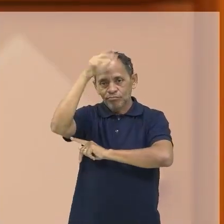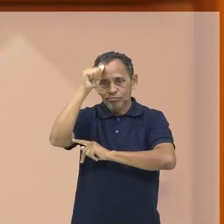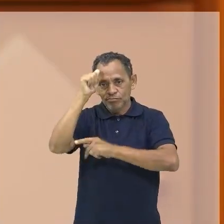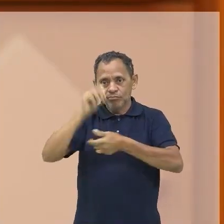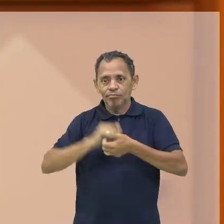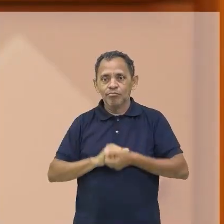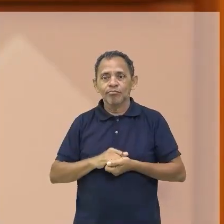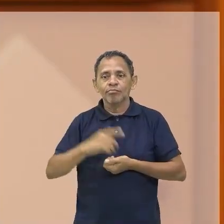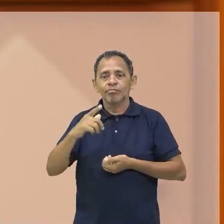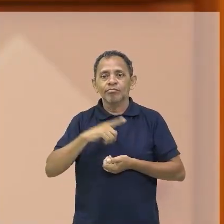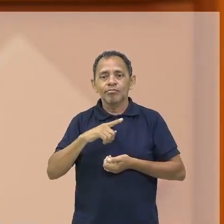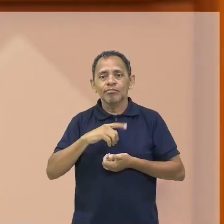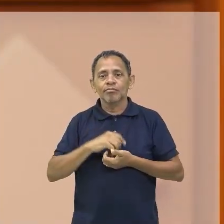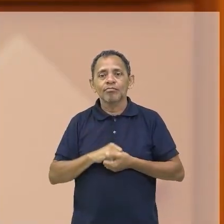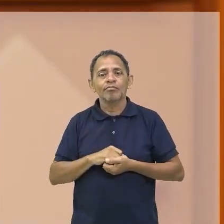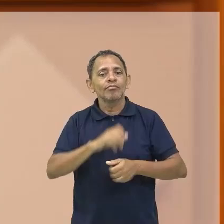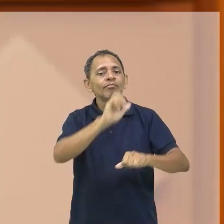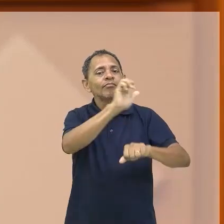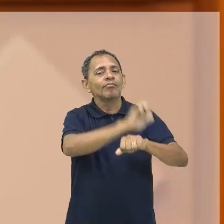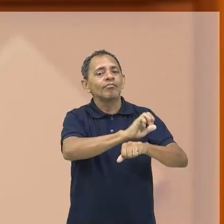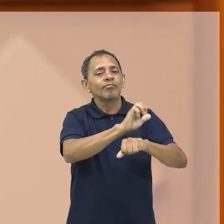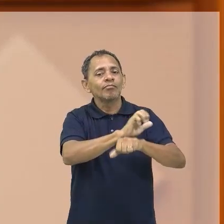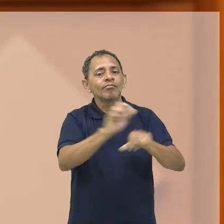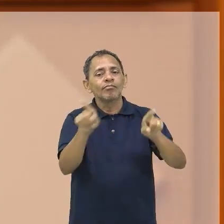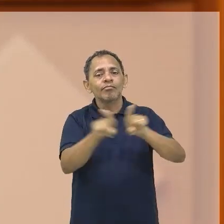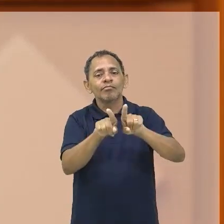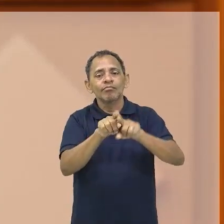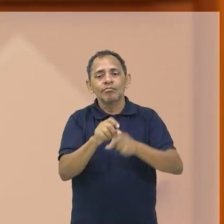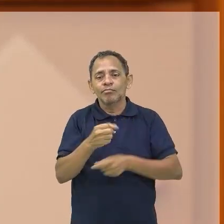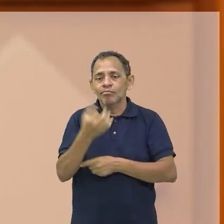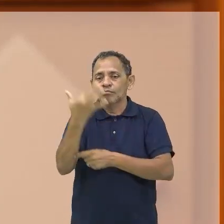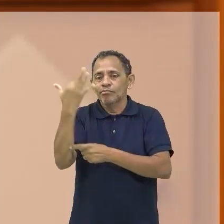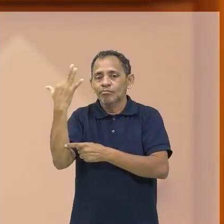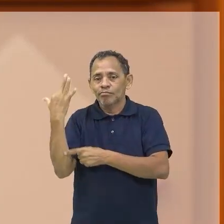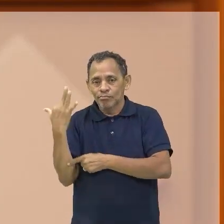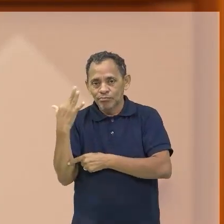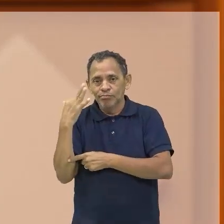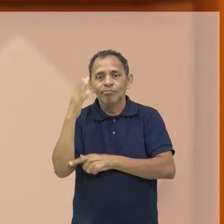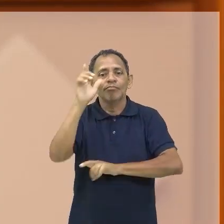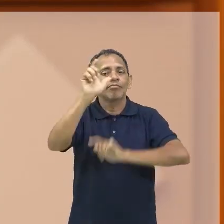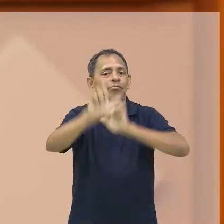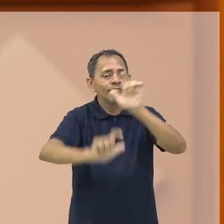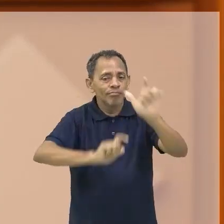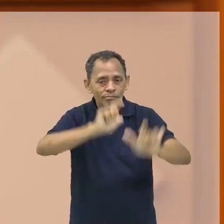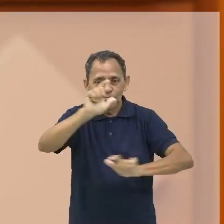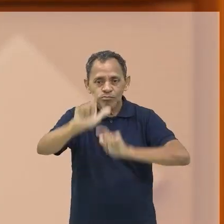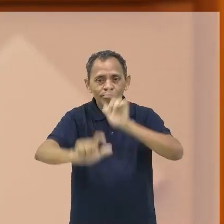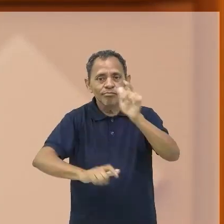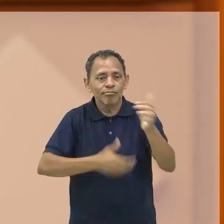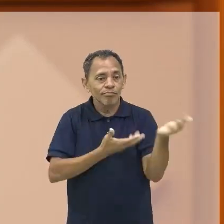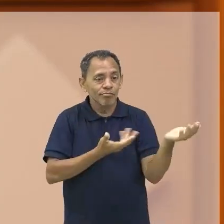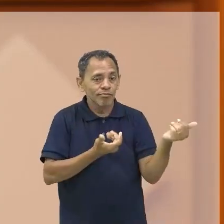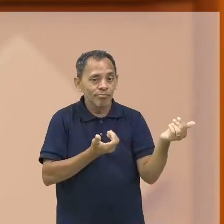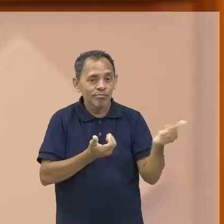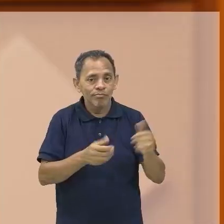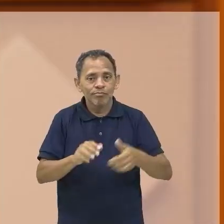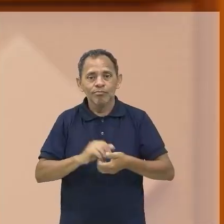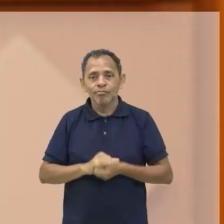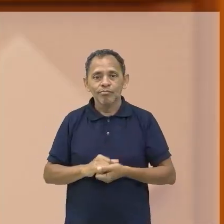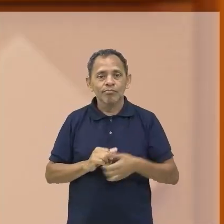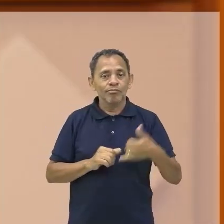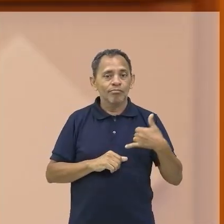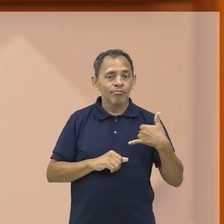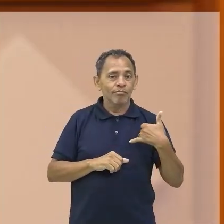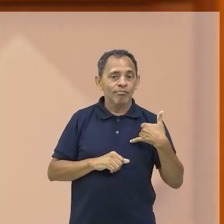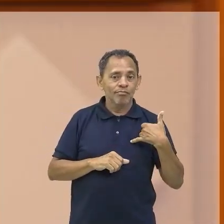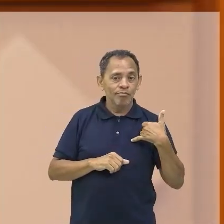nós temos no nosso estado um grande quantitativo de população jovem. Então, nós temos aí a faixa etária